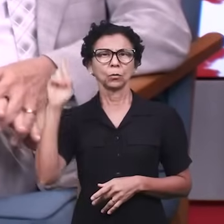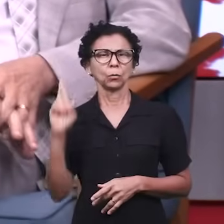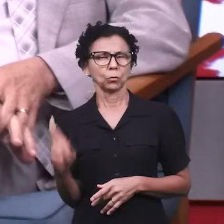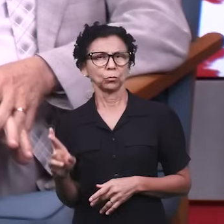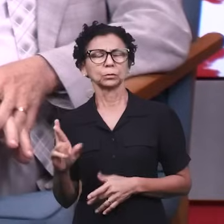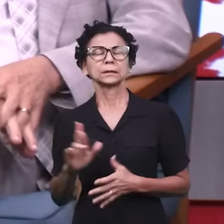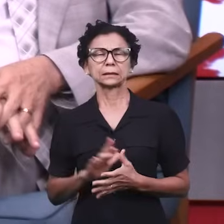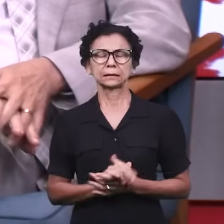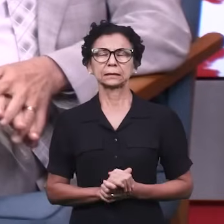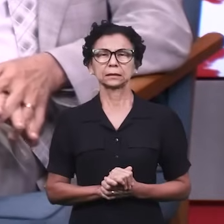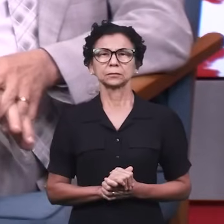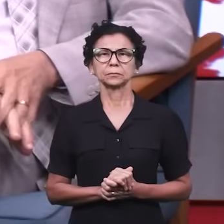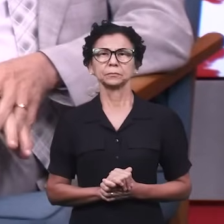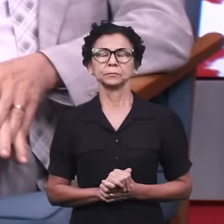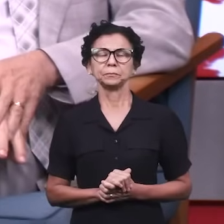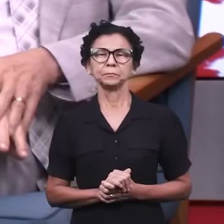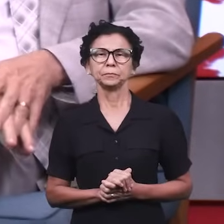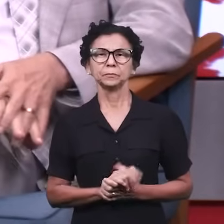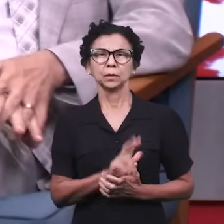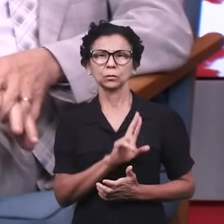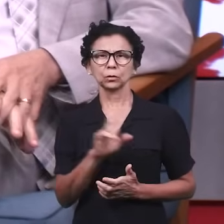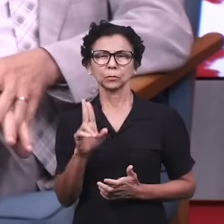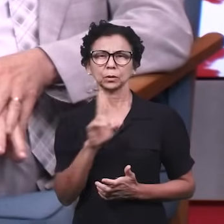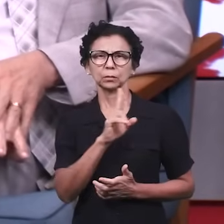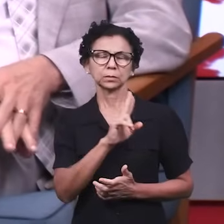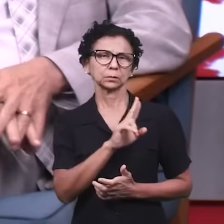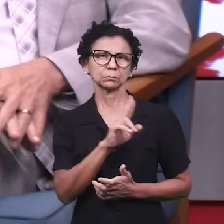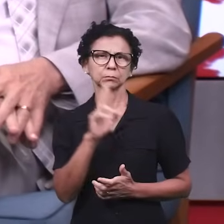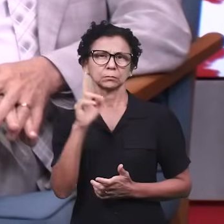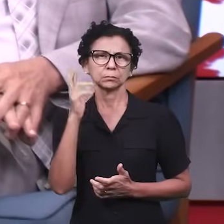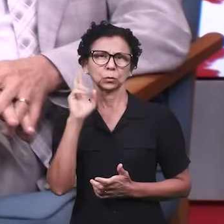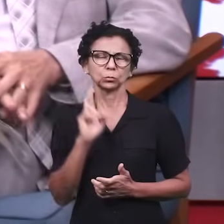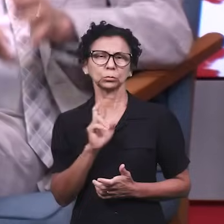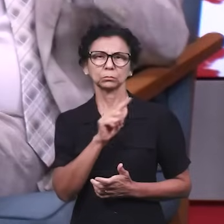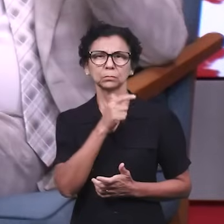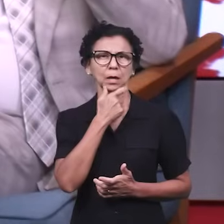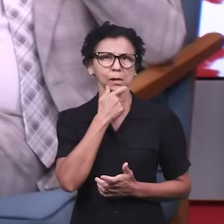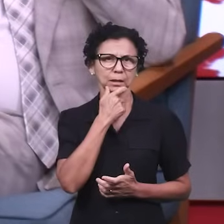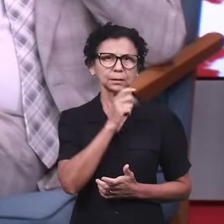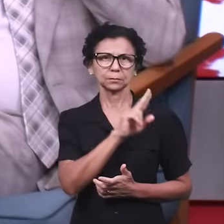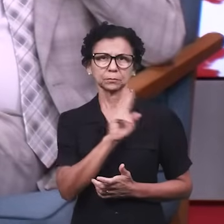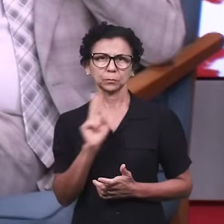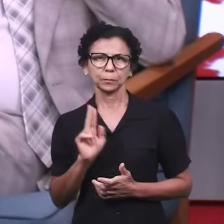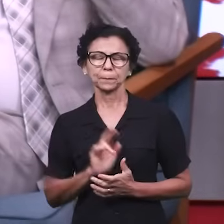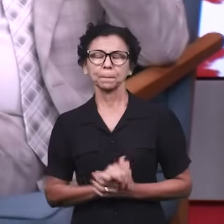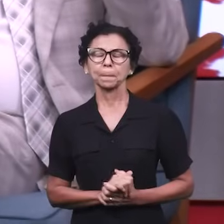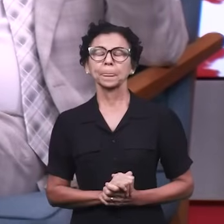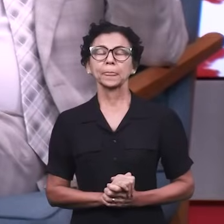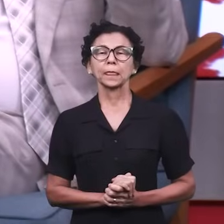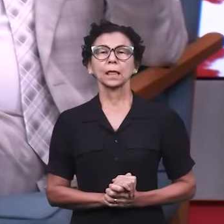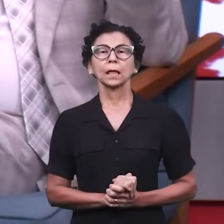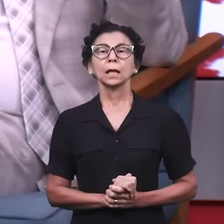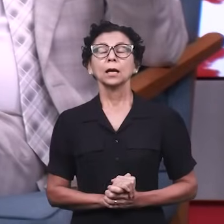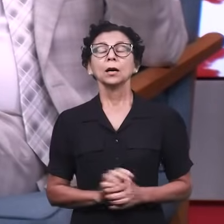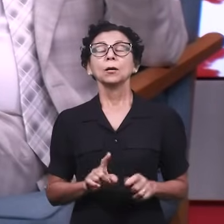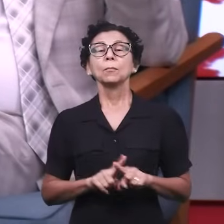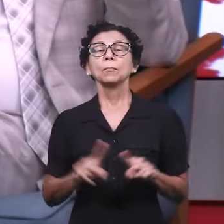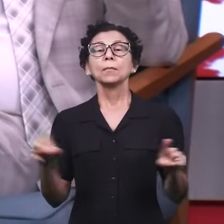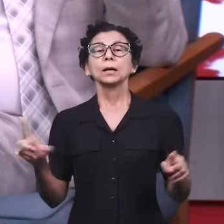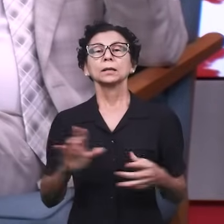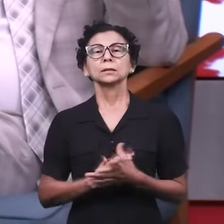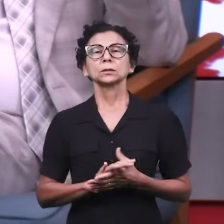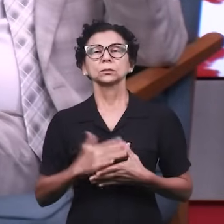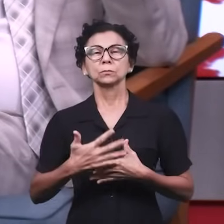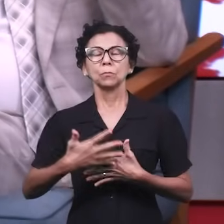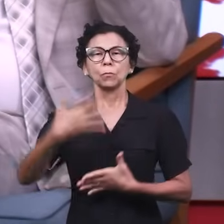União Soviética, que era o Brezhnev, se não me engano. Ele pregou sobre o momento atual dizendo o seguinte, que havia um